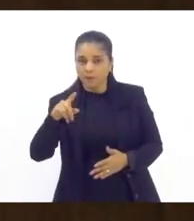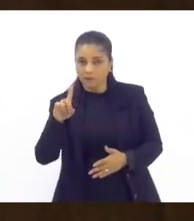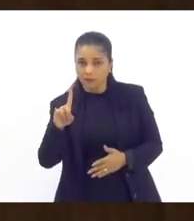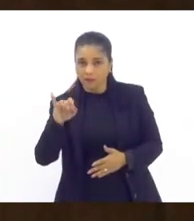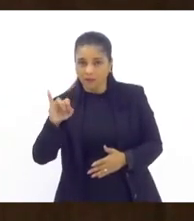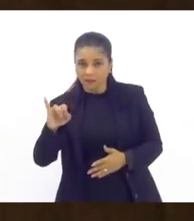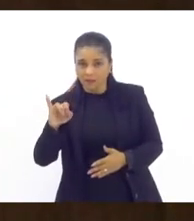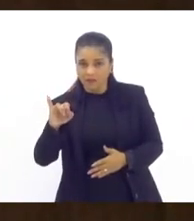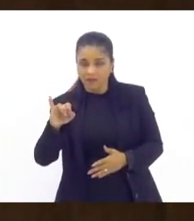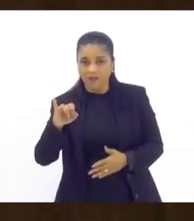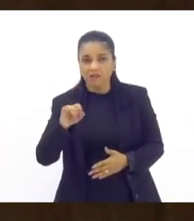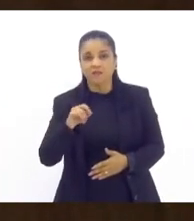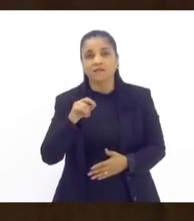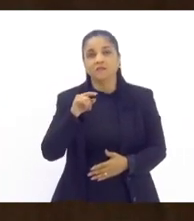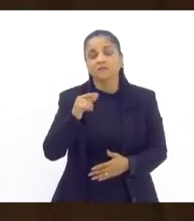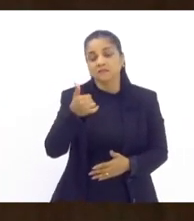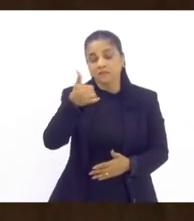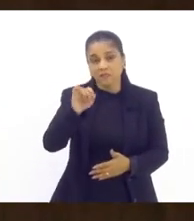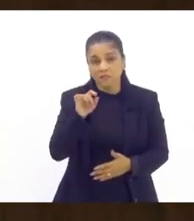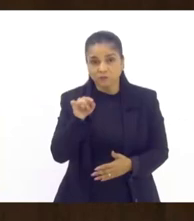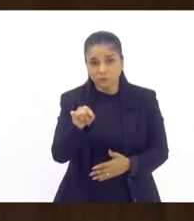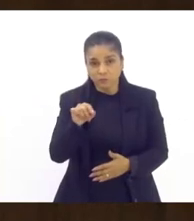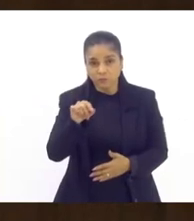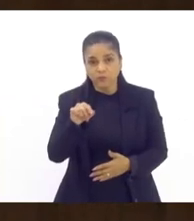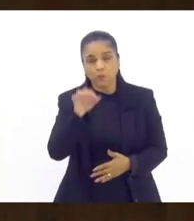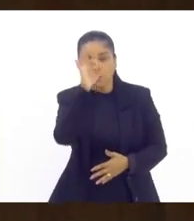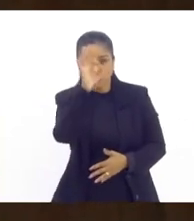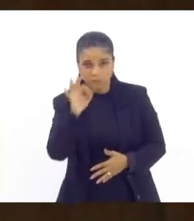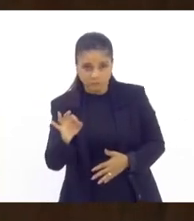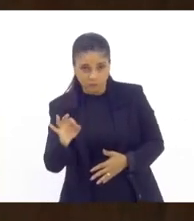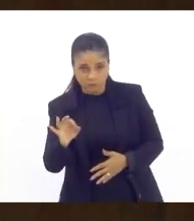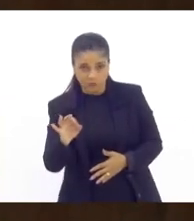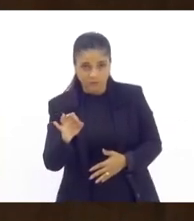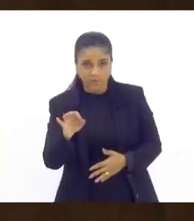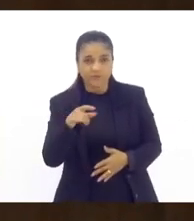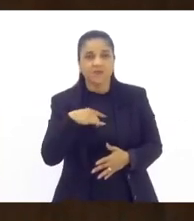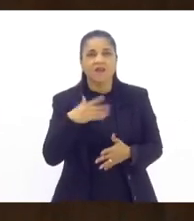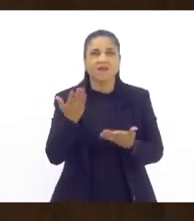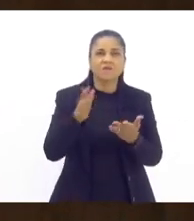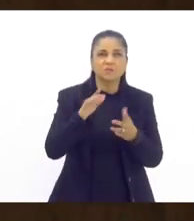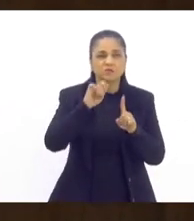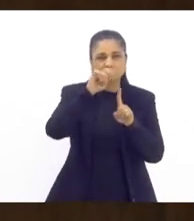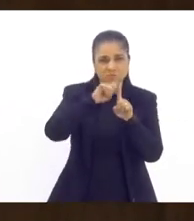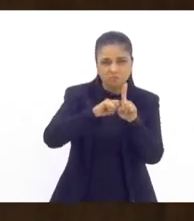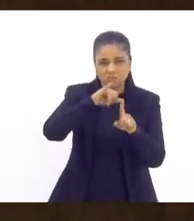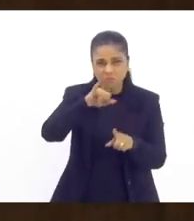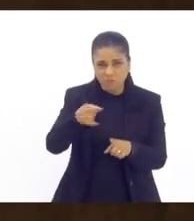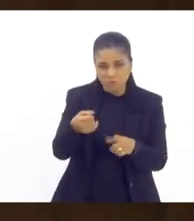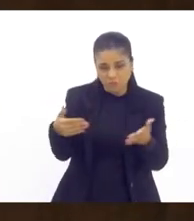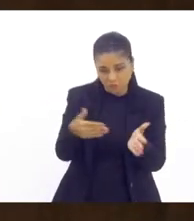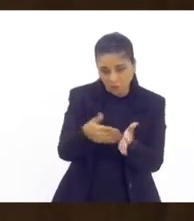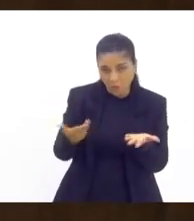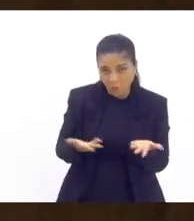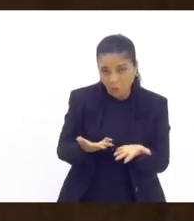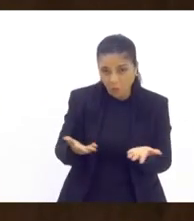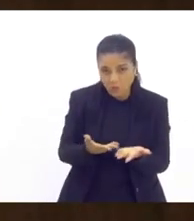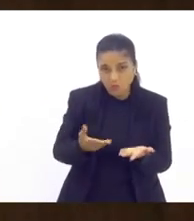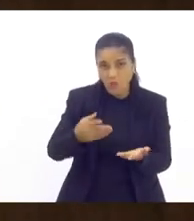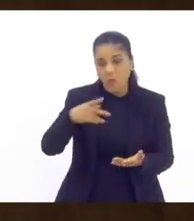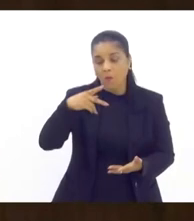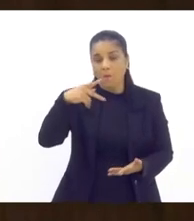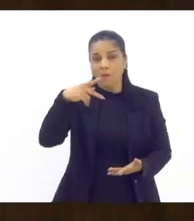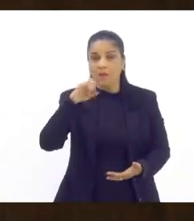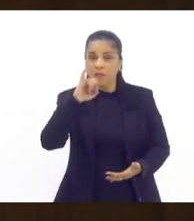percentuais. E a partir de 1º de janeiro de 2013 até a presente data, é o